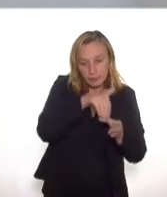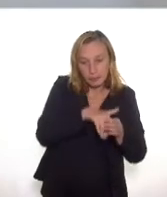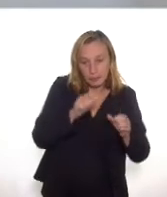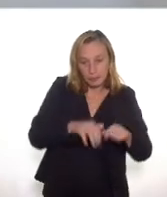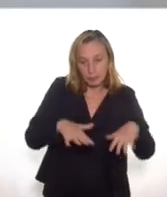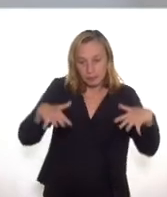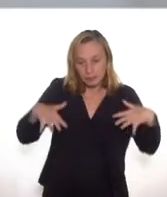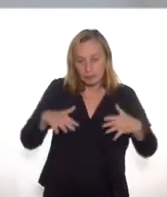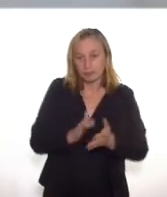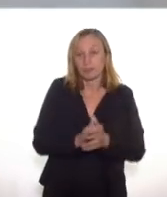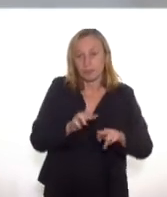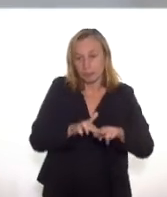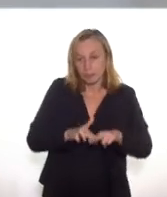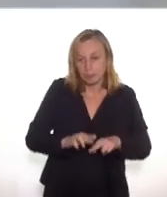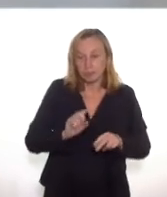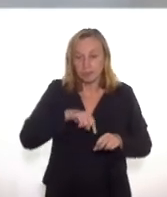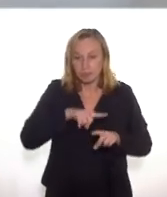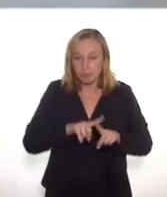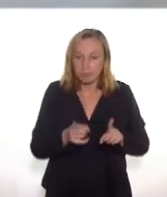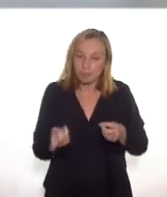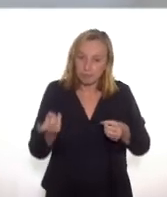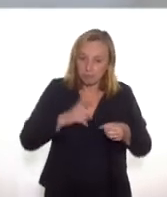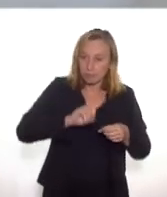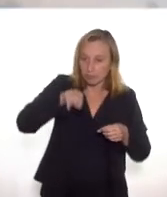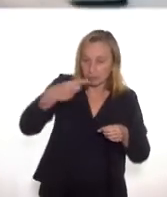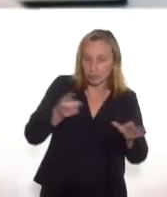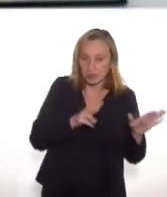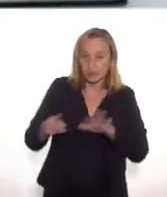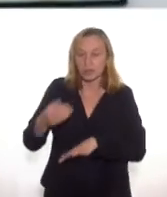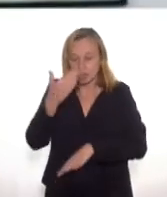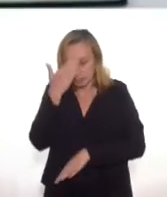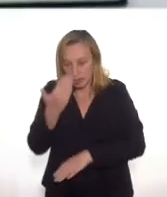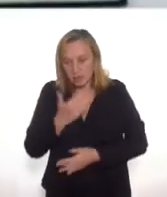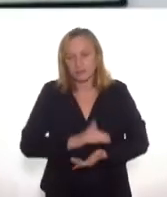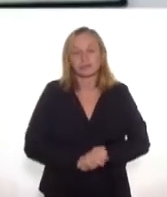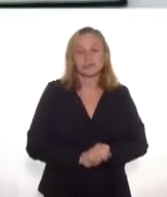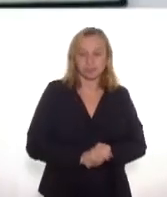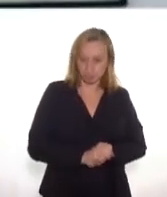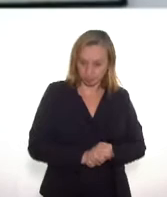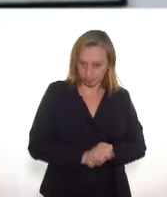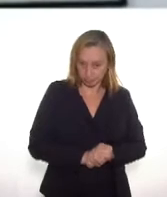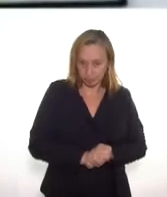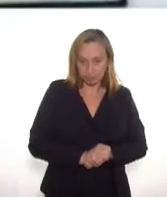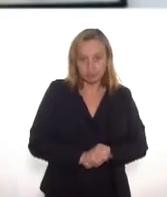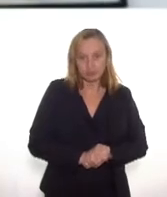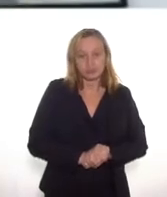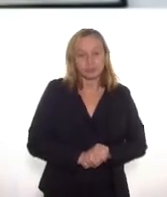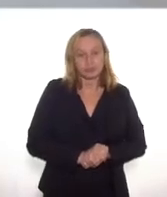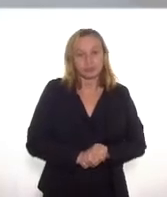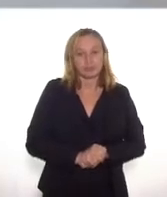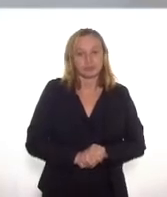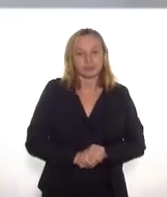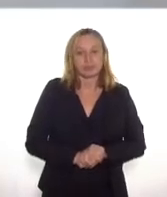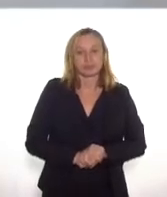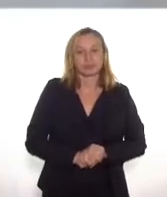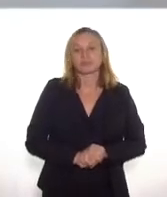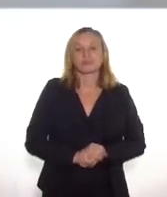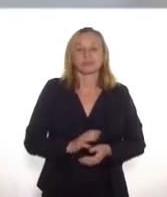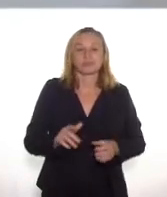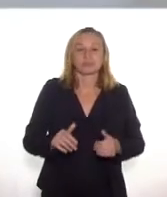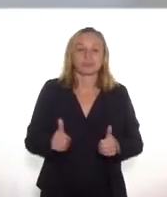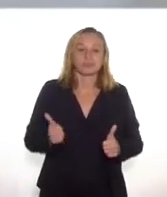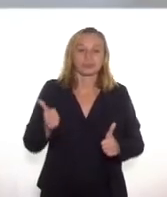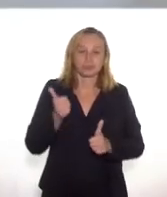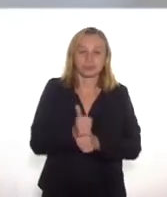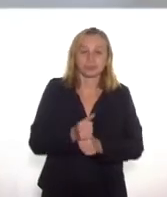isso. Entendeu? Mas ele volta na próxima semana. Presidente. Obrigado, tá? Obrigado. A presidência, antes de passar a presidência para